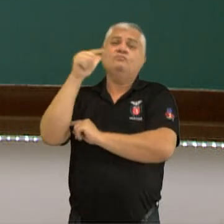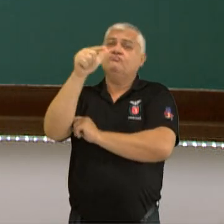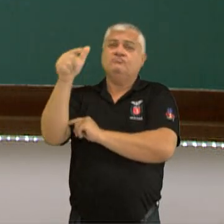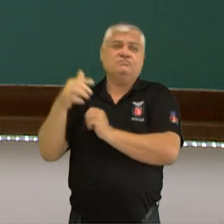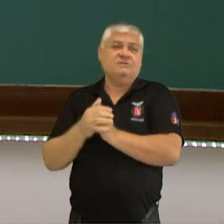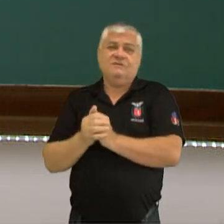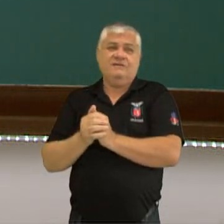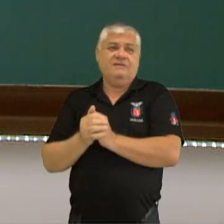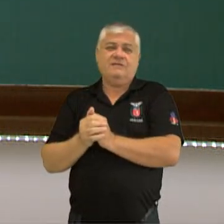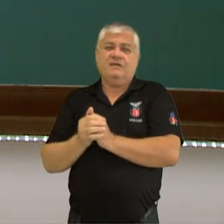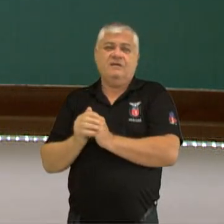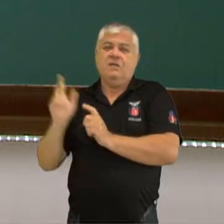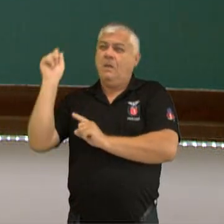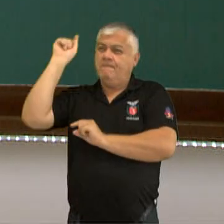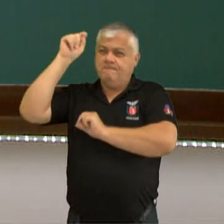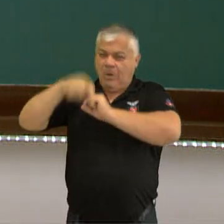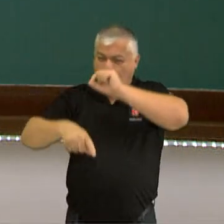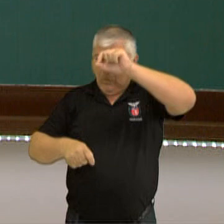que que acontecia?